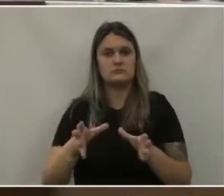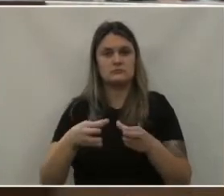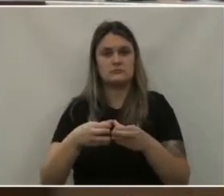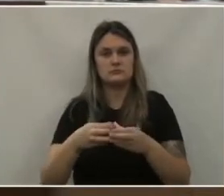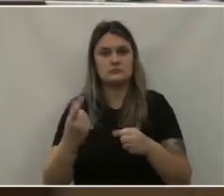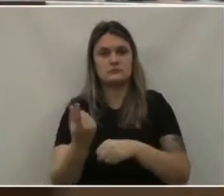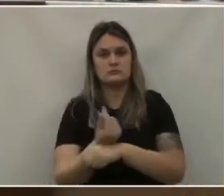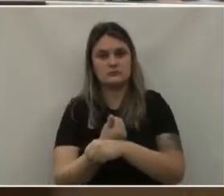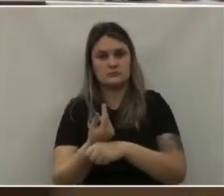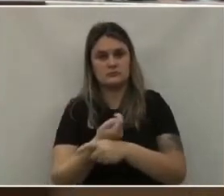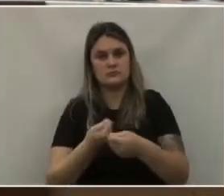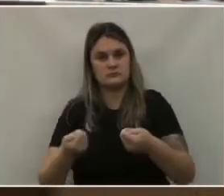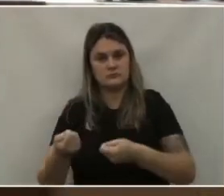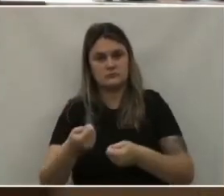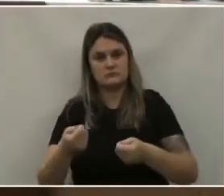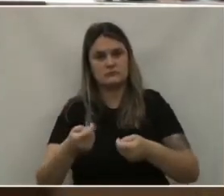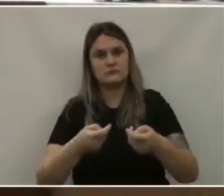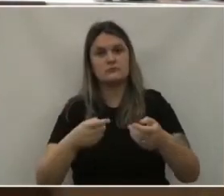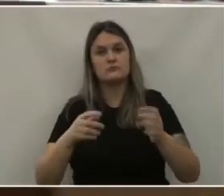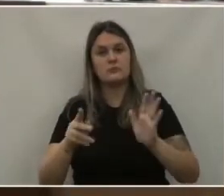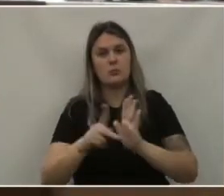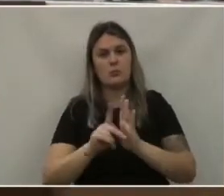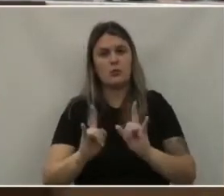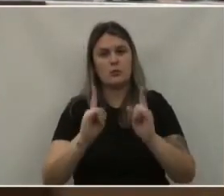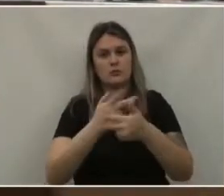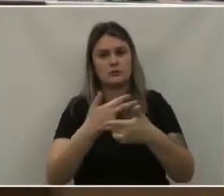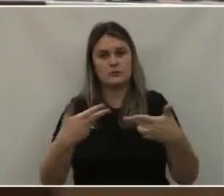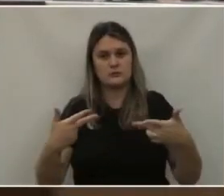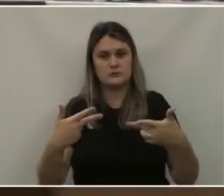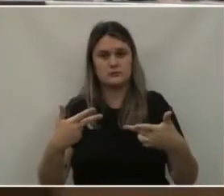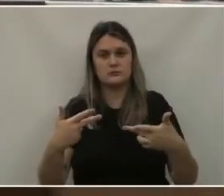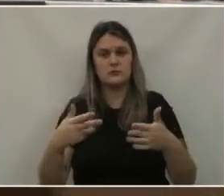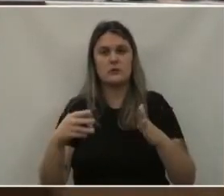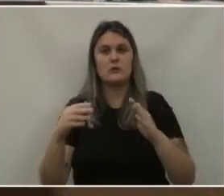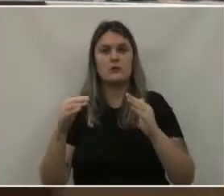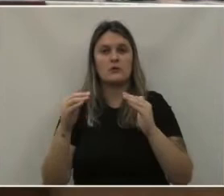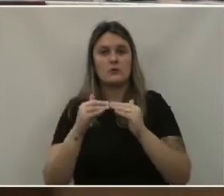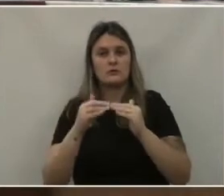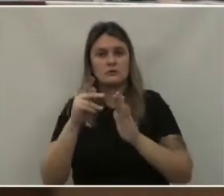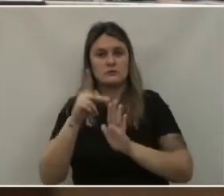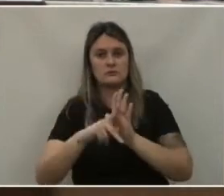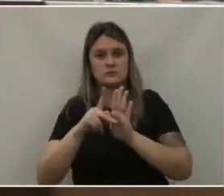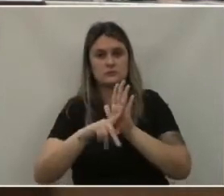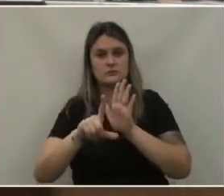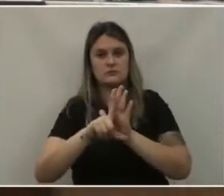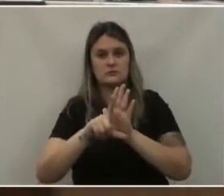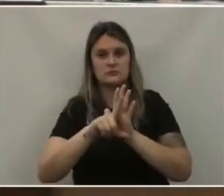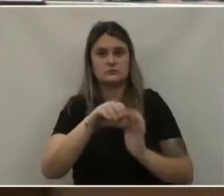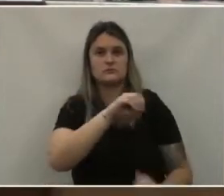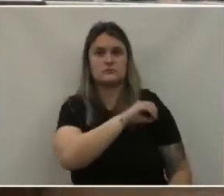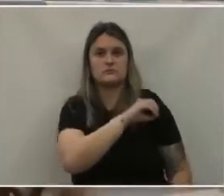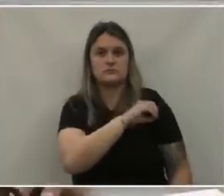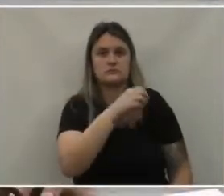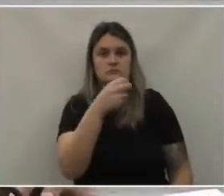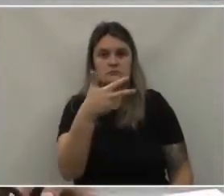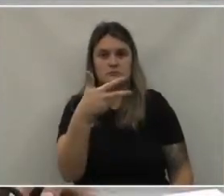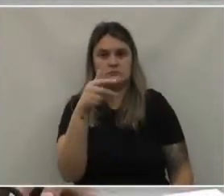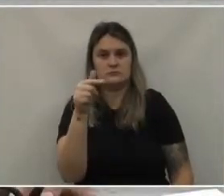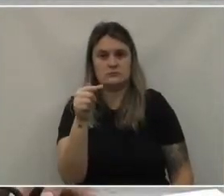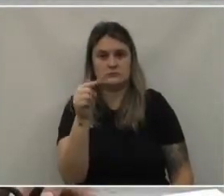de Finanças, Orçamento e Patrimônio. Favorável ao projeto de lei ordinária número